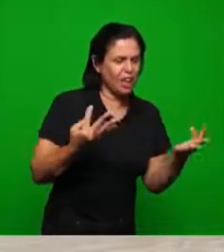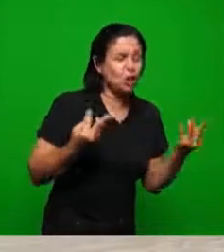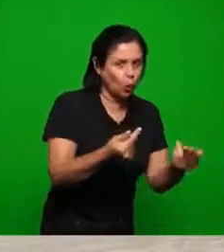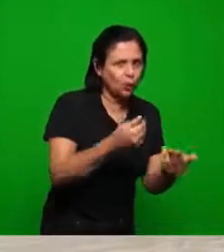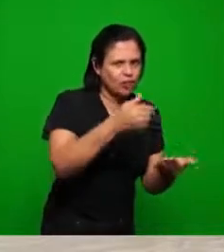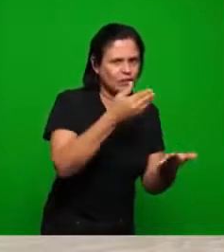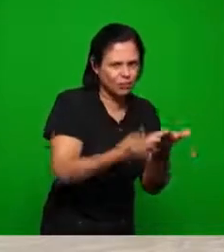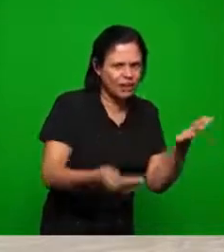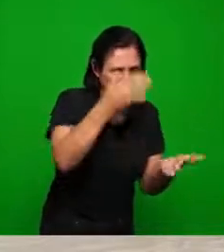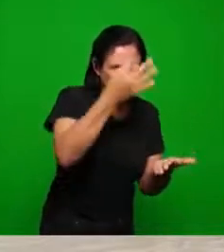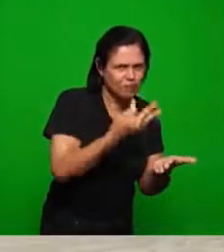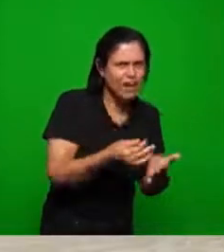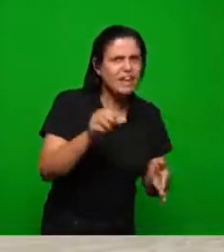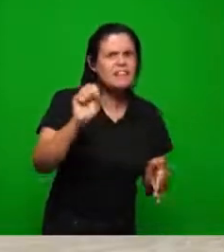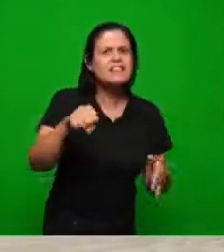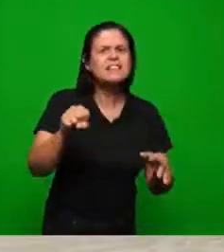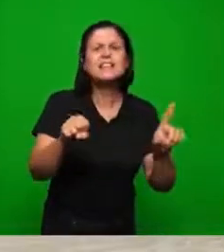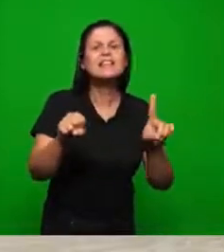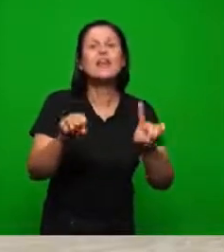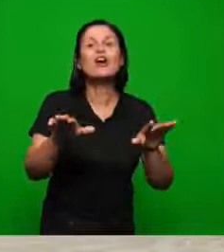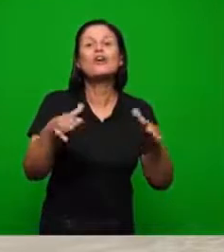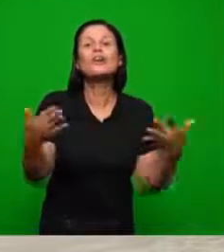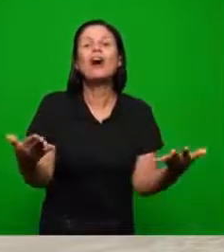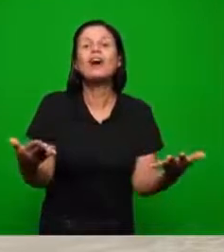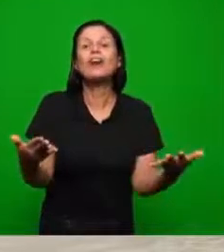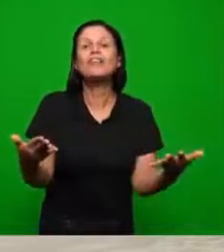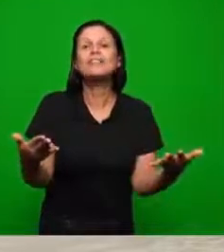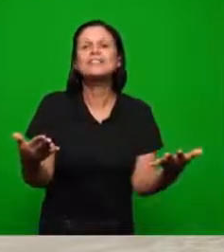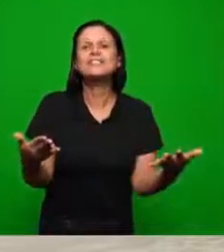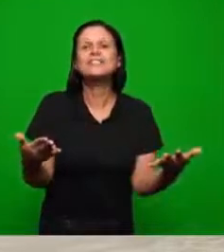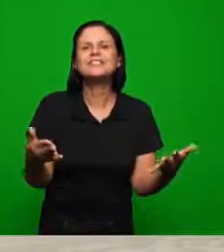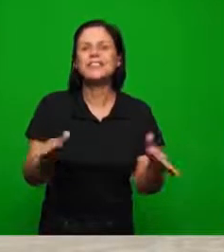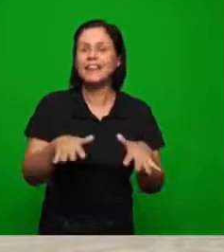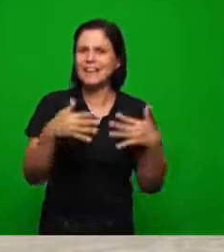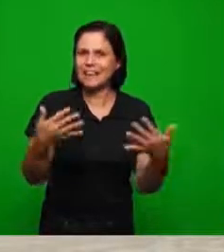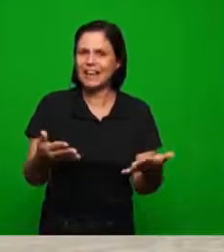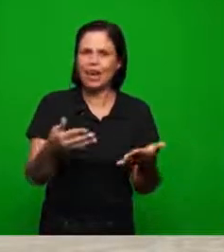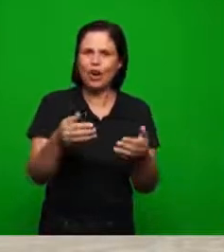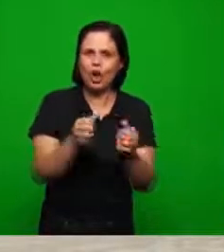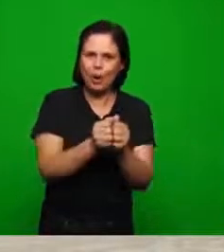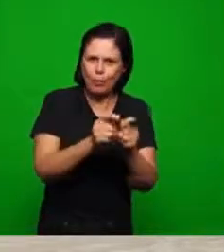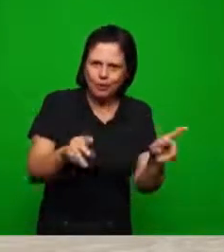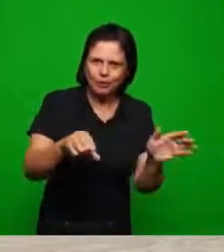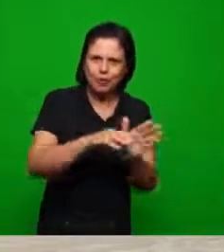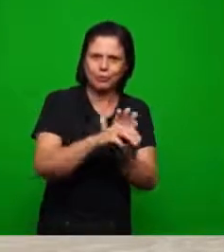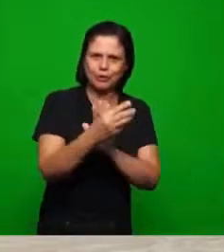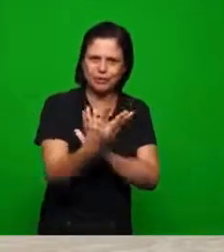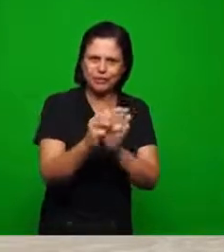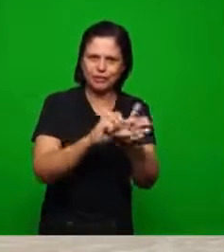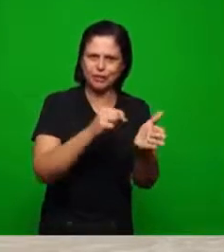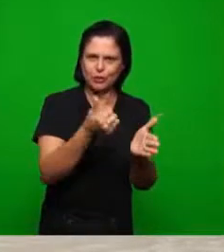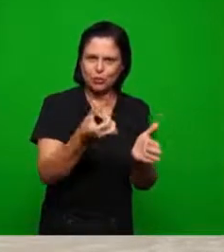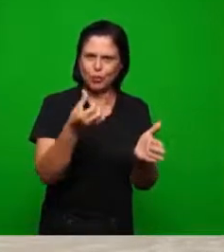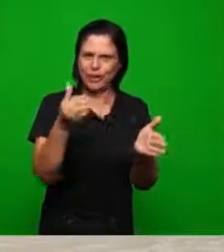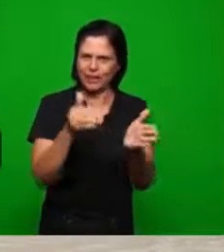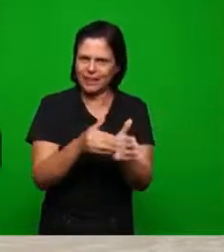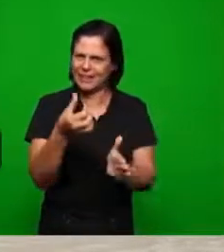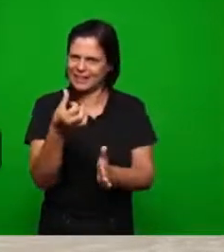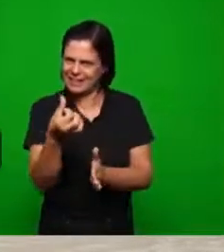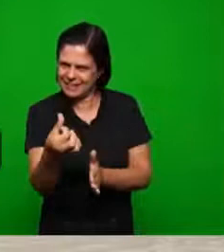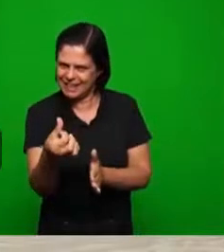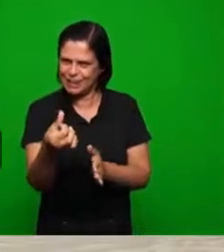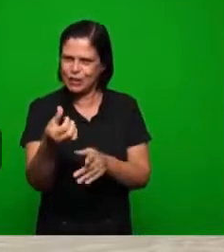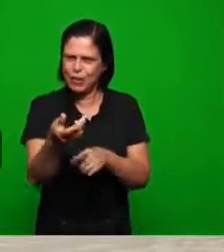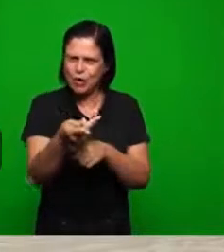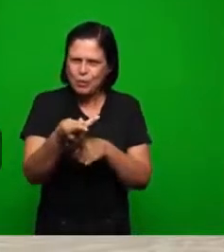sim ou não, e os irmãos vão agora buscar o texto em Apocalipse, capítulo 3, de 1 a 6, relacionado a essa